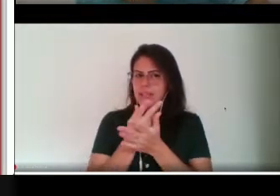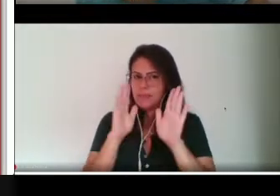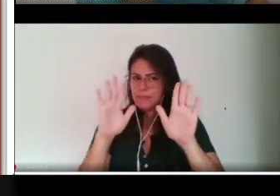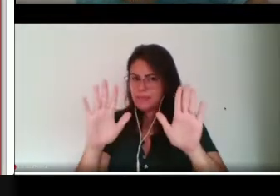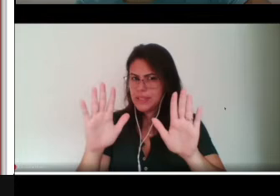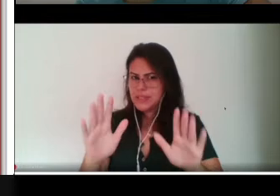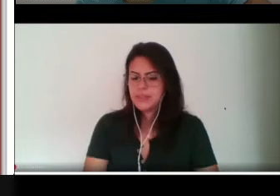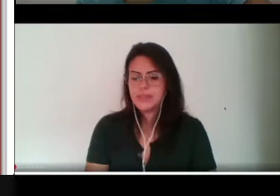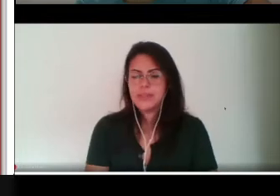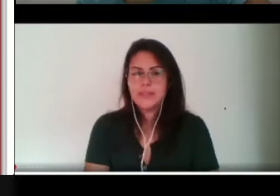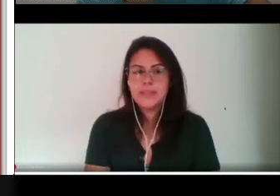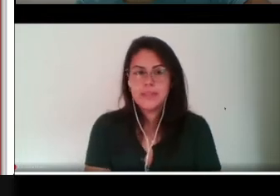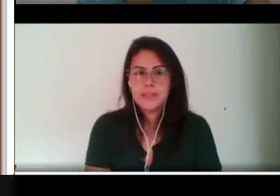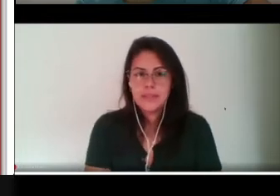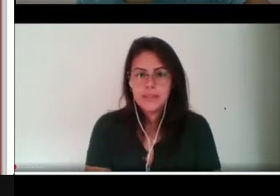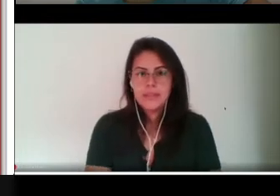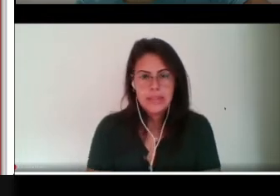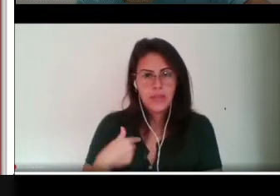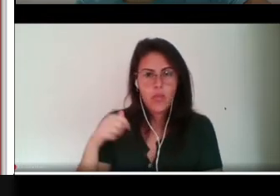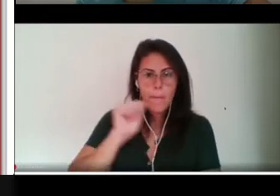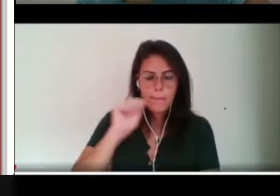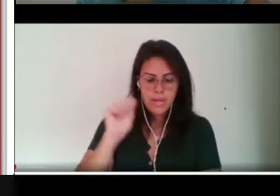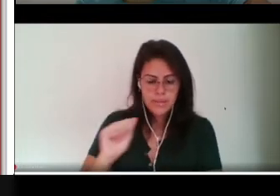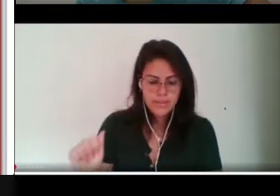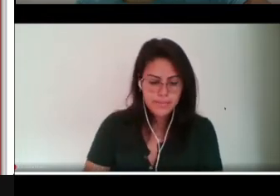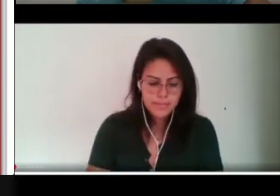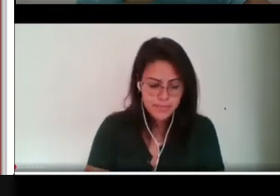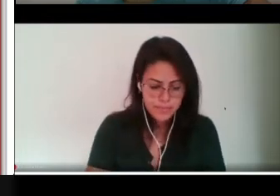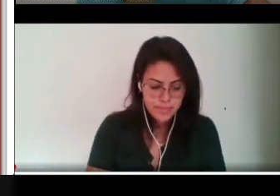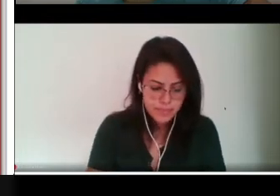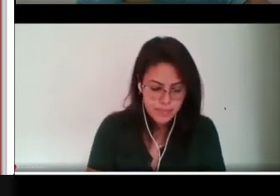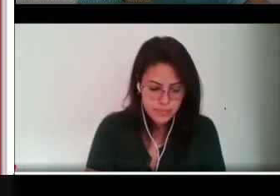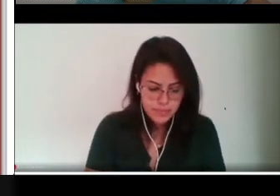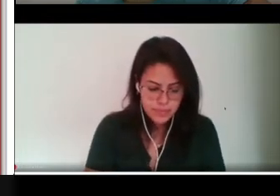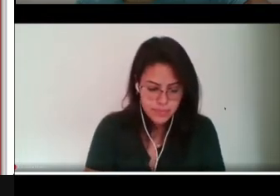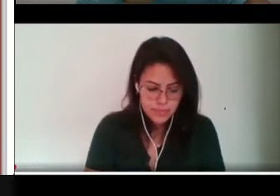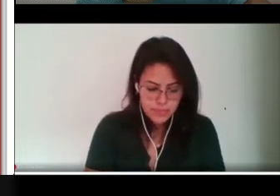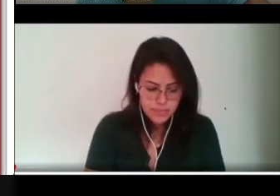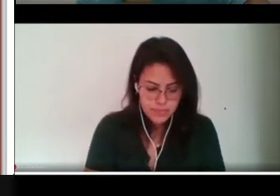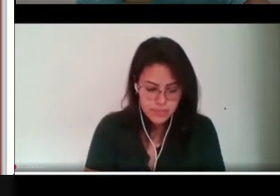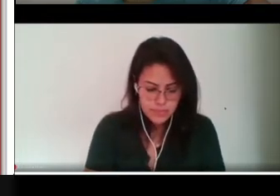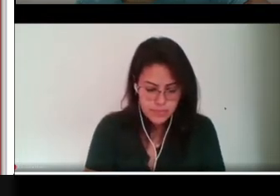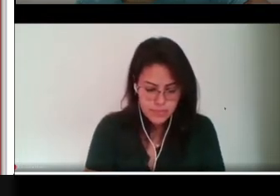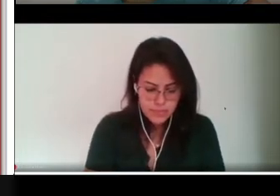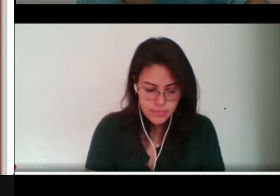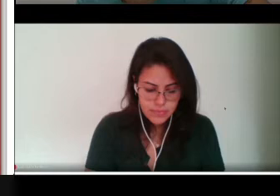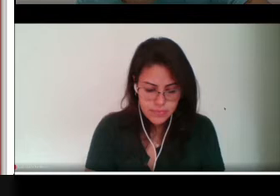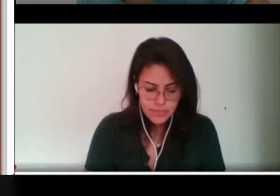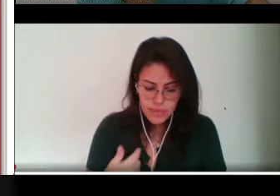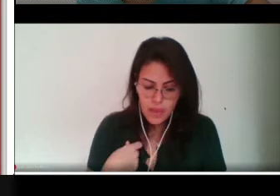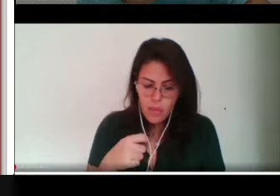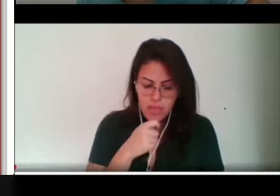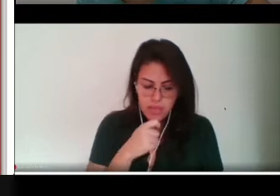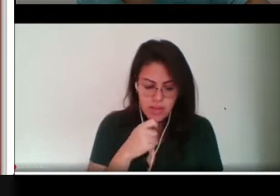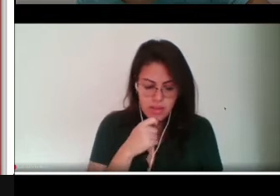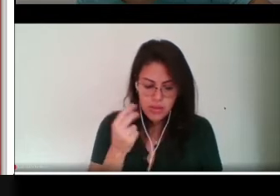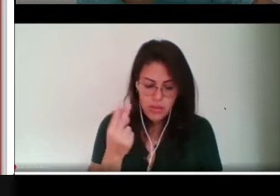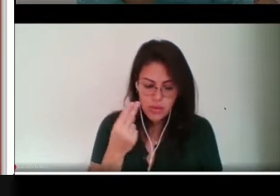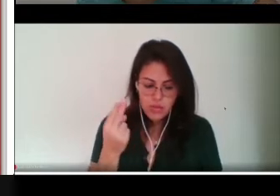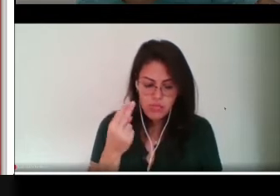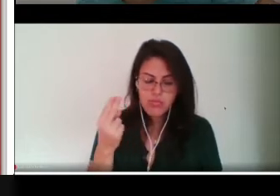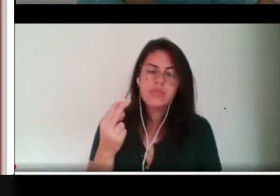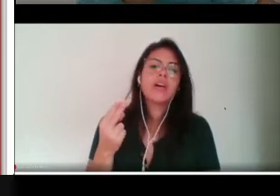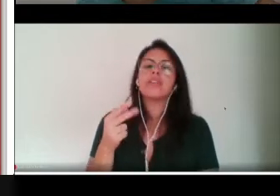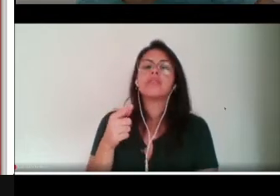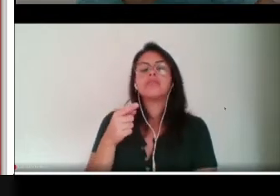Deixa eu apagar isso aqui. Eu não usei o padrão. Desse jeito que eu fiz